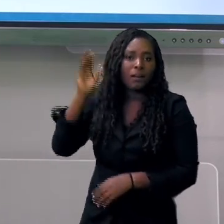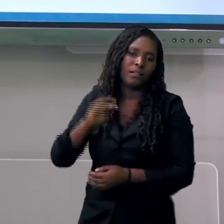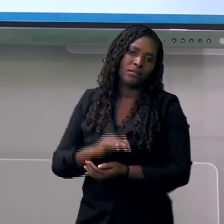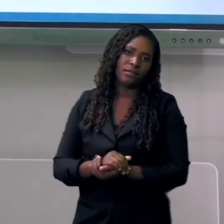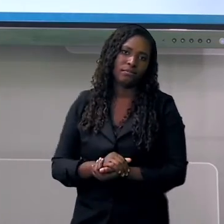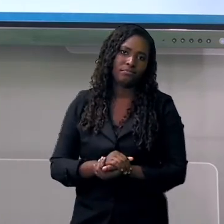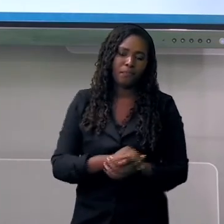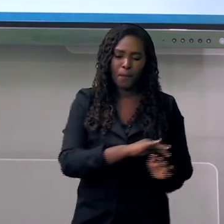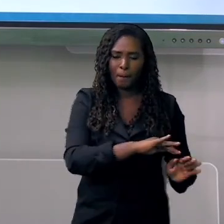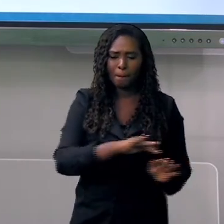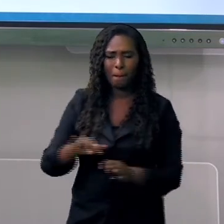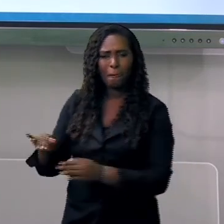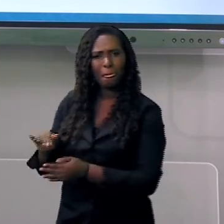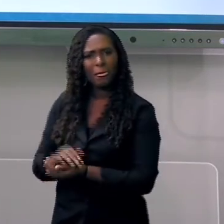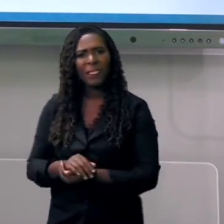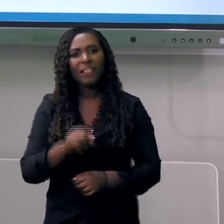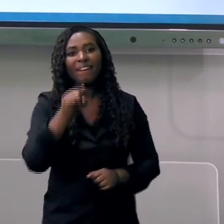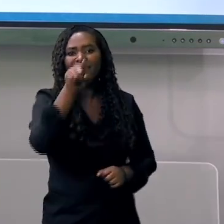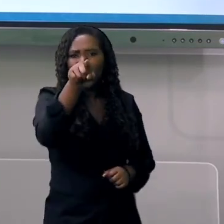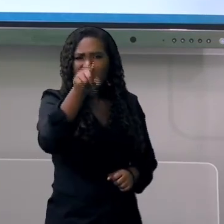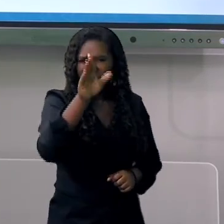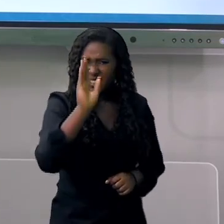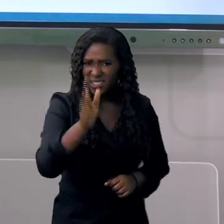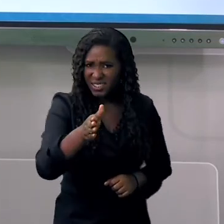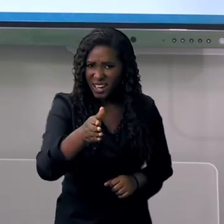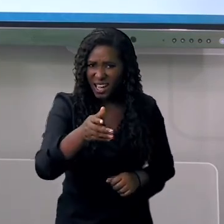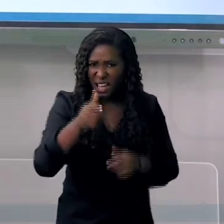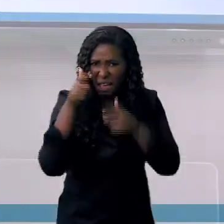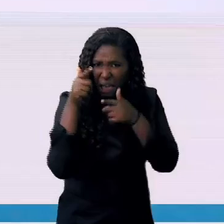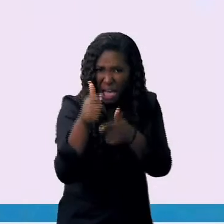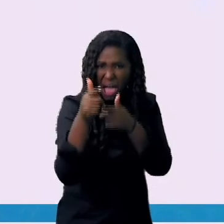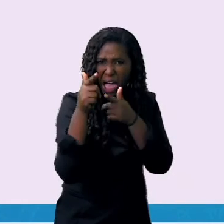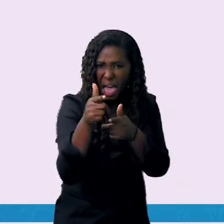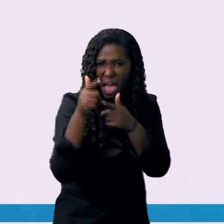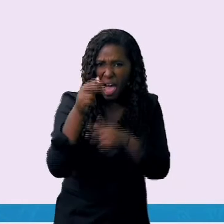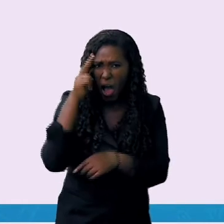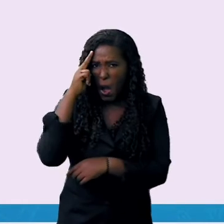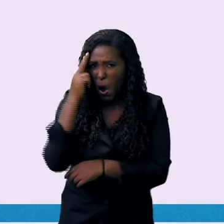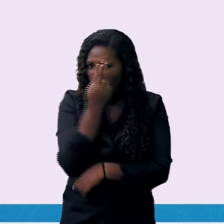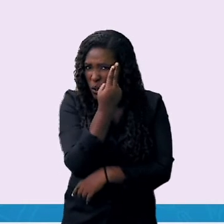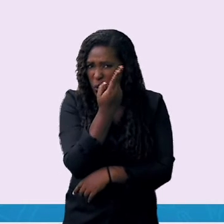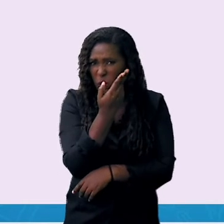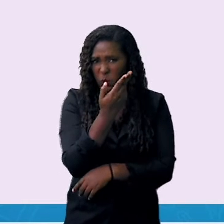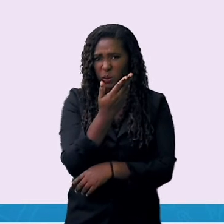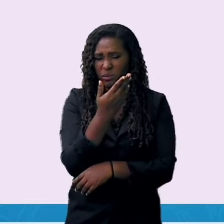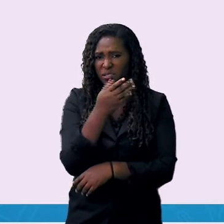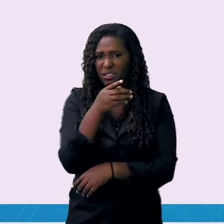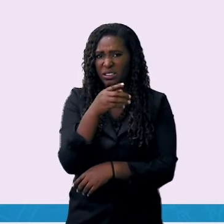Você já foi rotulado? Isso já te prejudicou? Te prejudica?